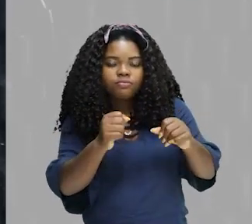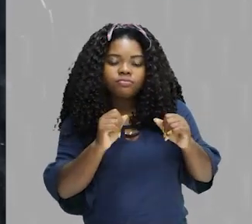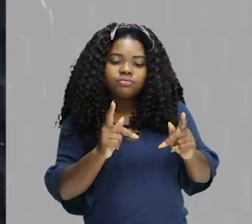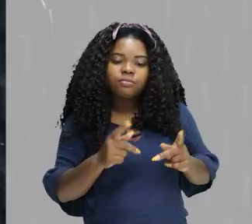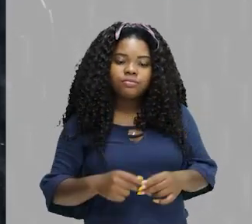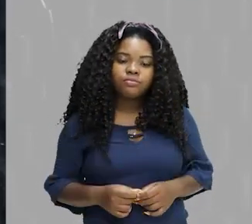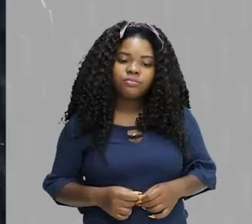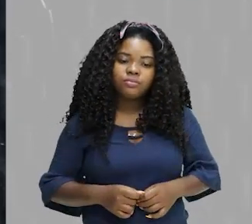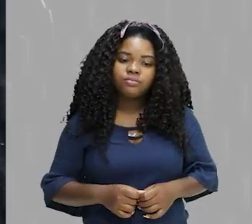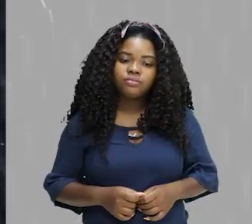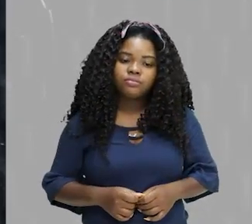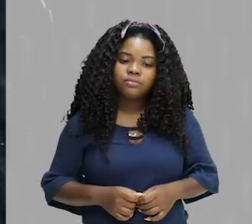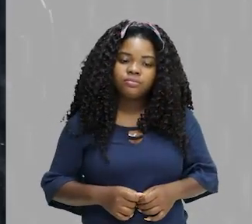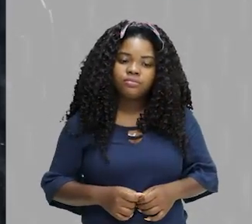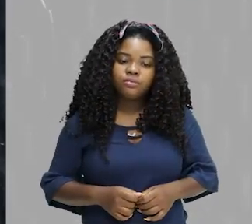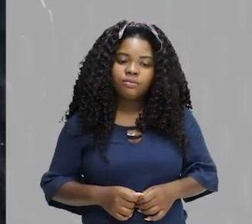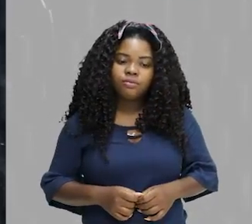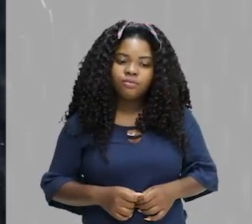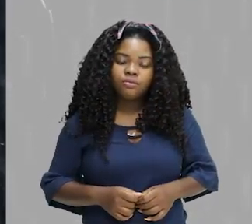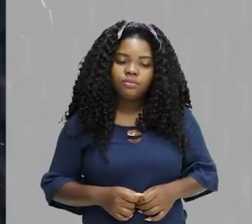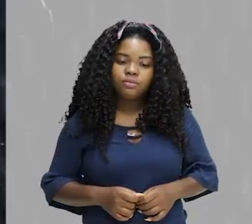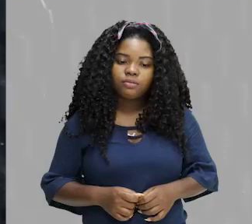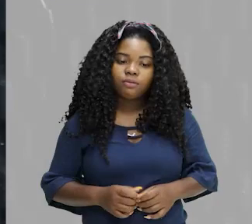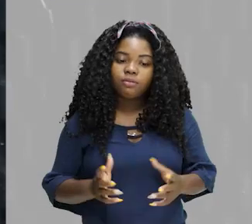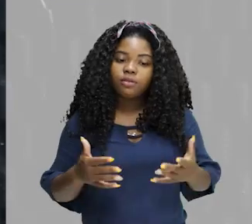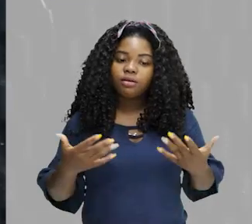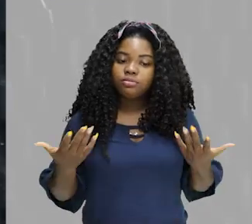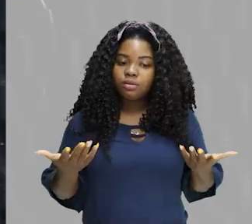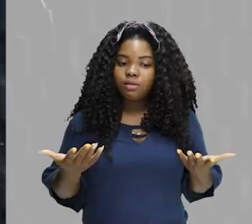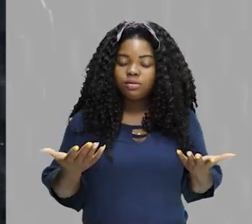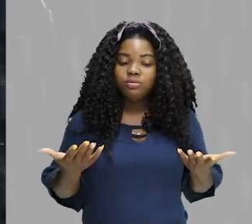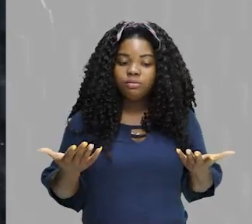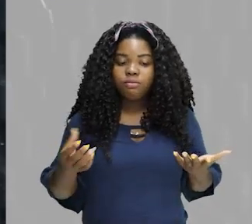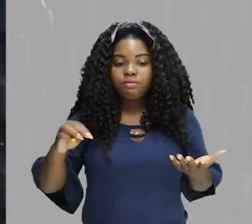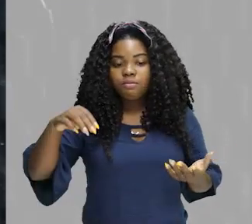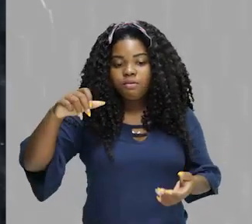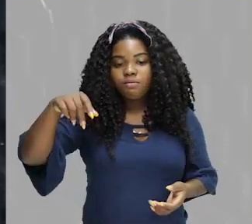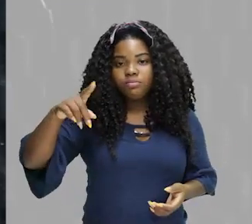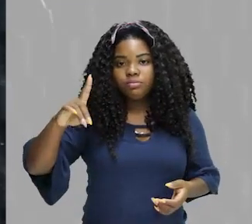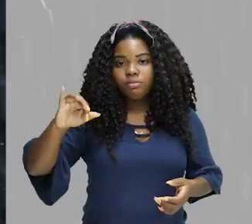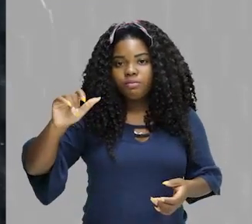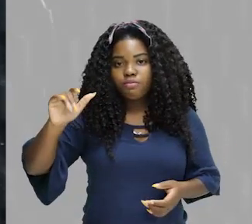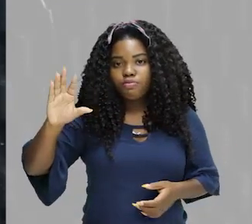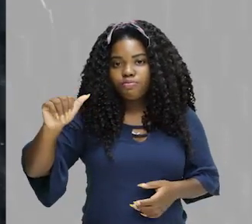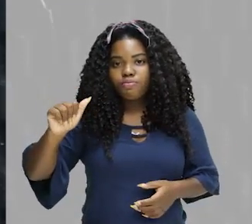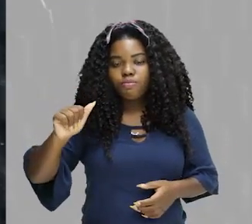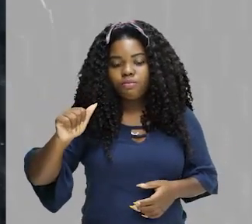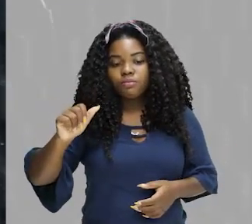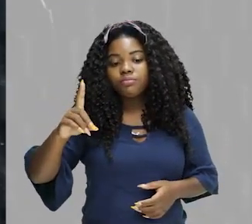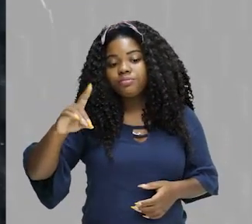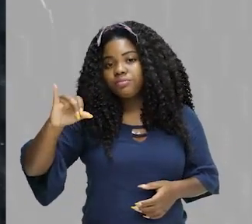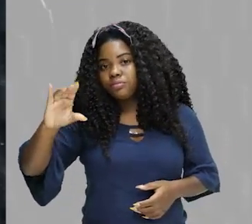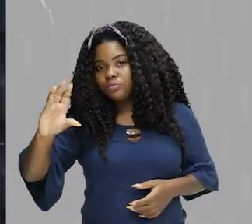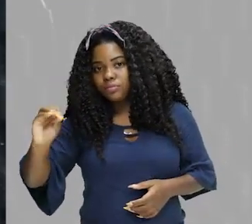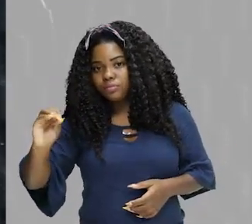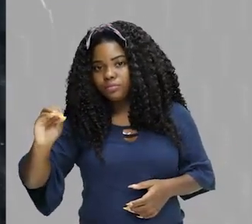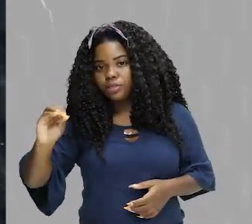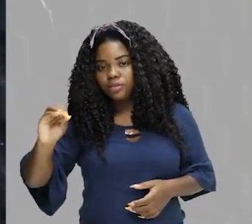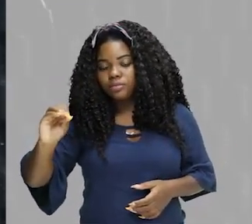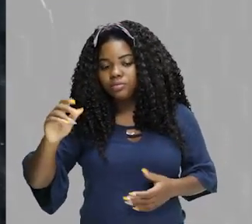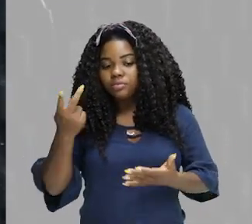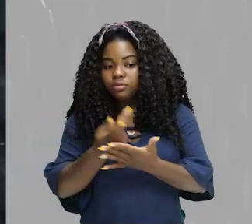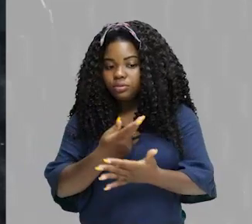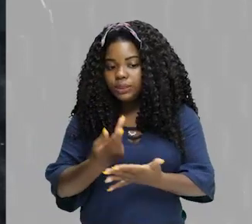ser peninérvia. Então, eu não posso dizer que mandioca vai ser monocotiledônia, ela é dicotiledônia.